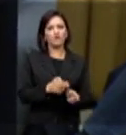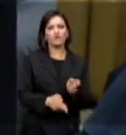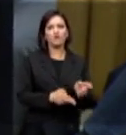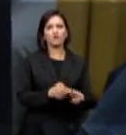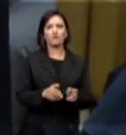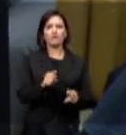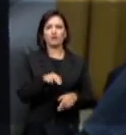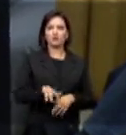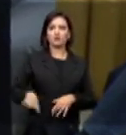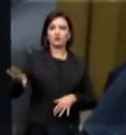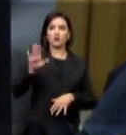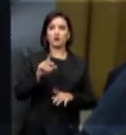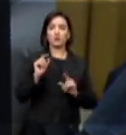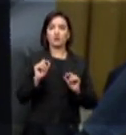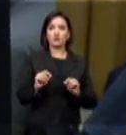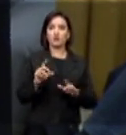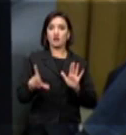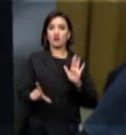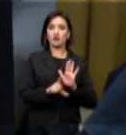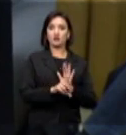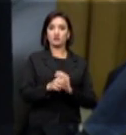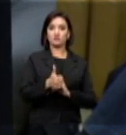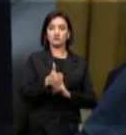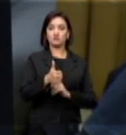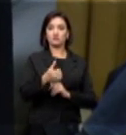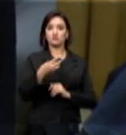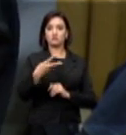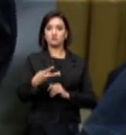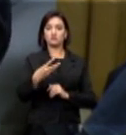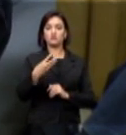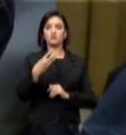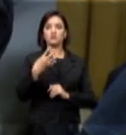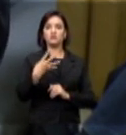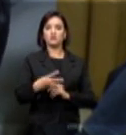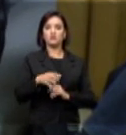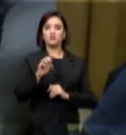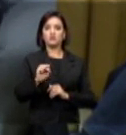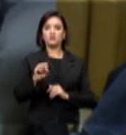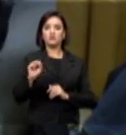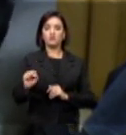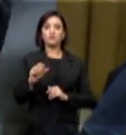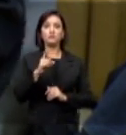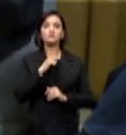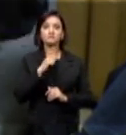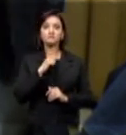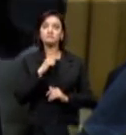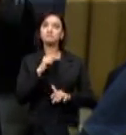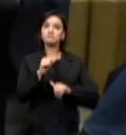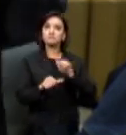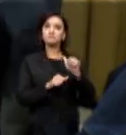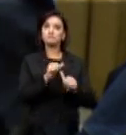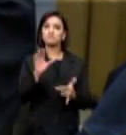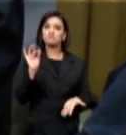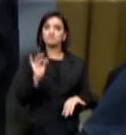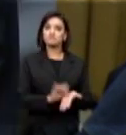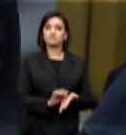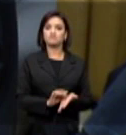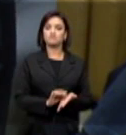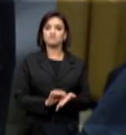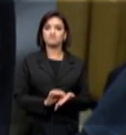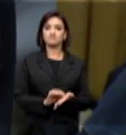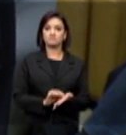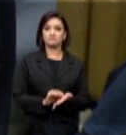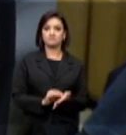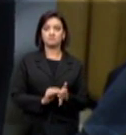de que a Lei 13.448 trouxe uma verdadeira mudança no panorama do setor